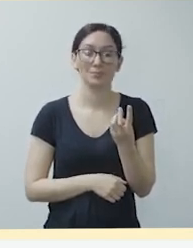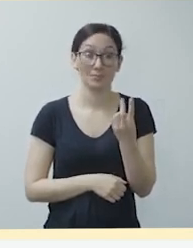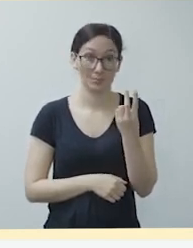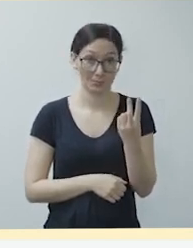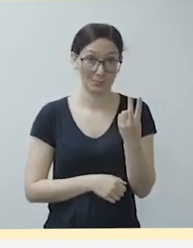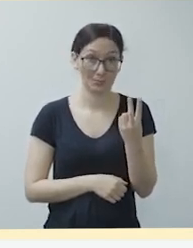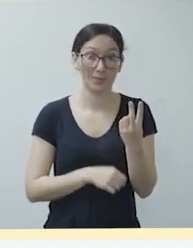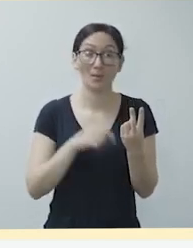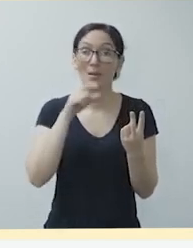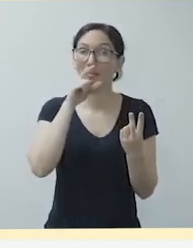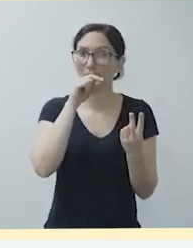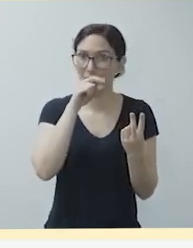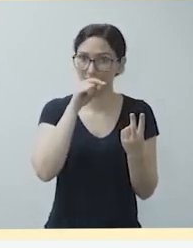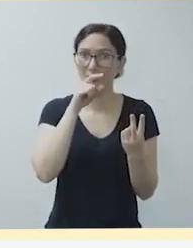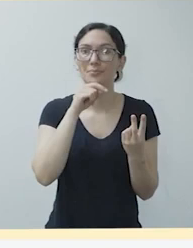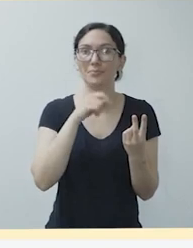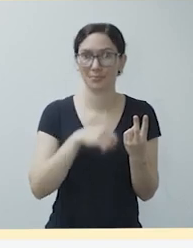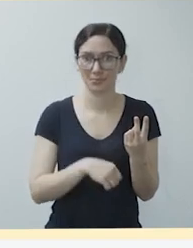dois passarinhos.